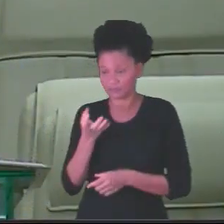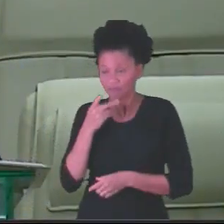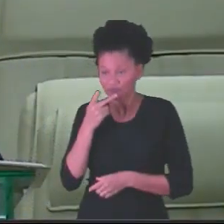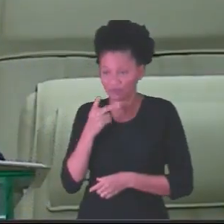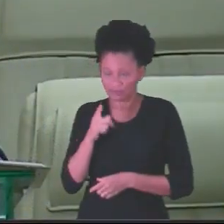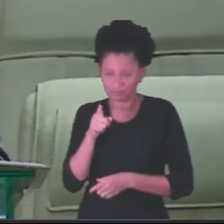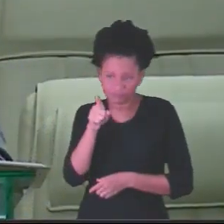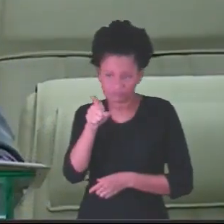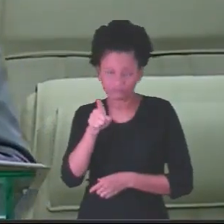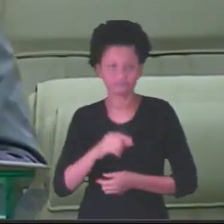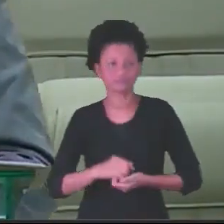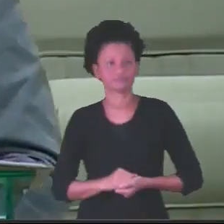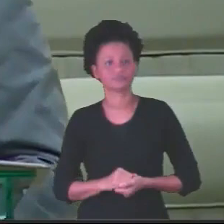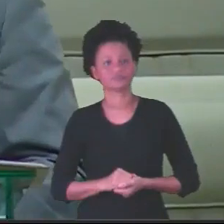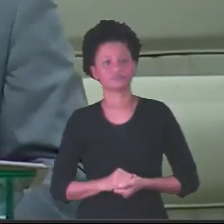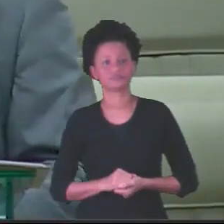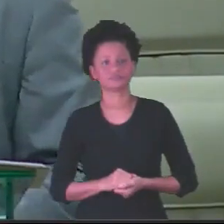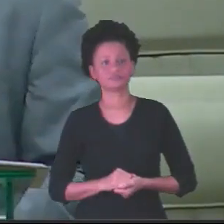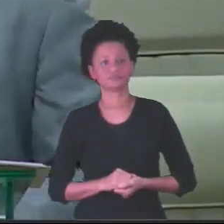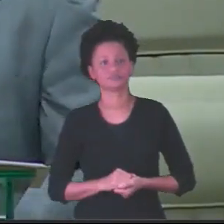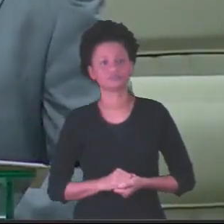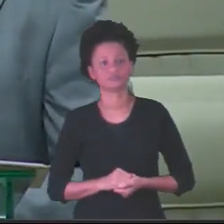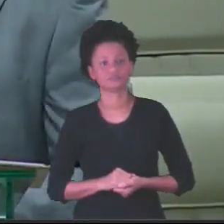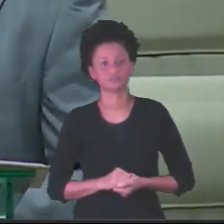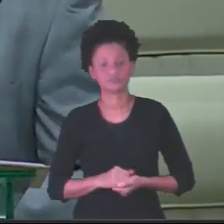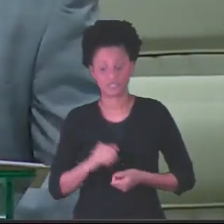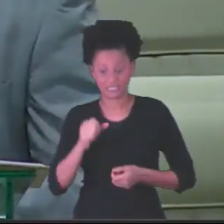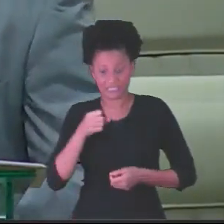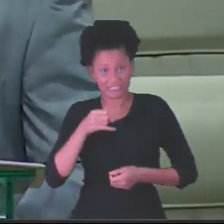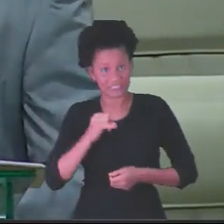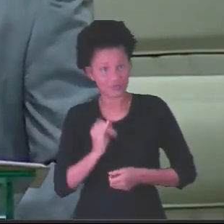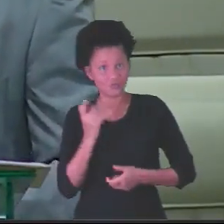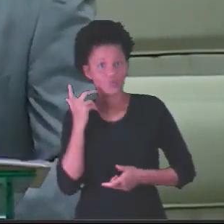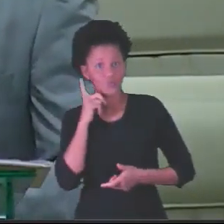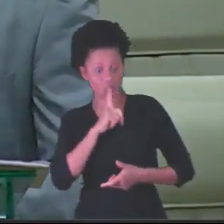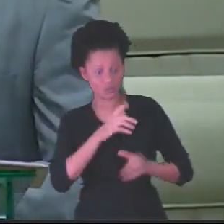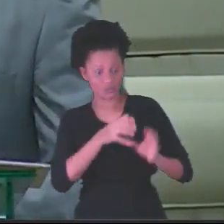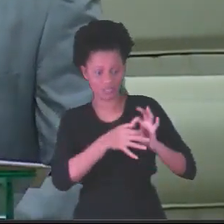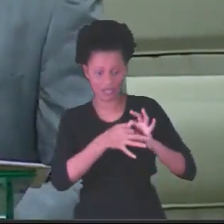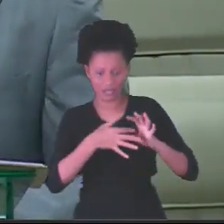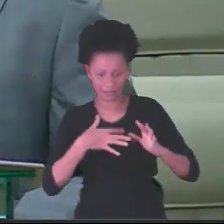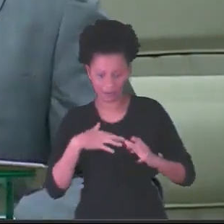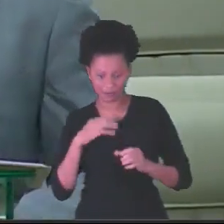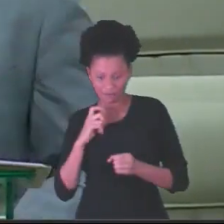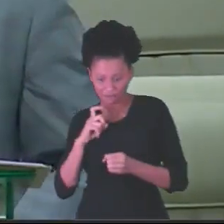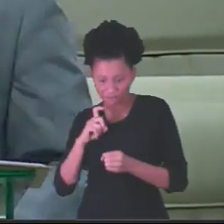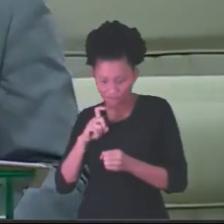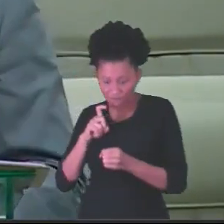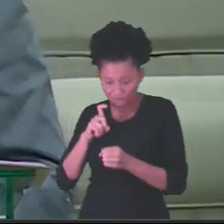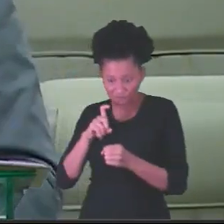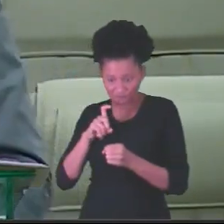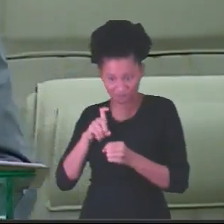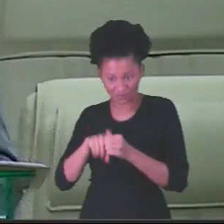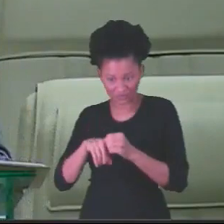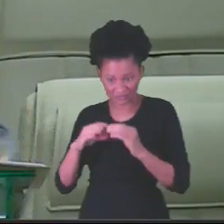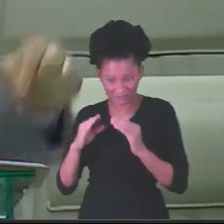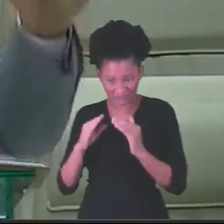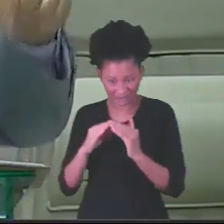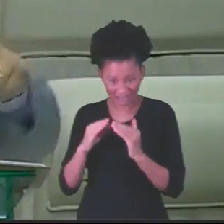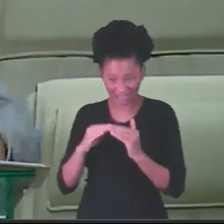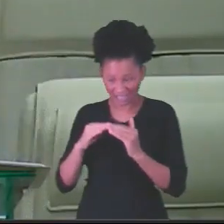você e se sair daqui eu vou me afastar de deus